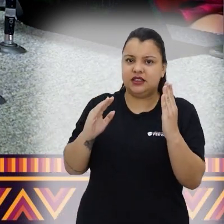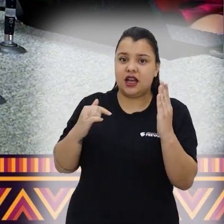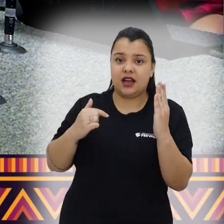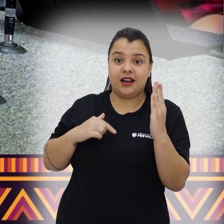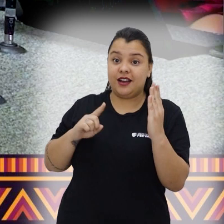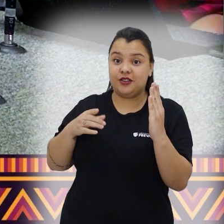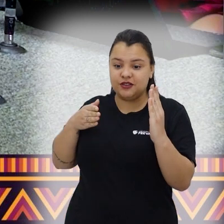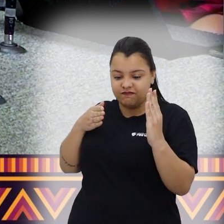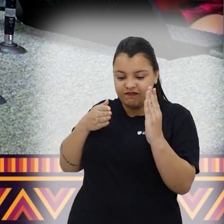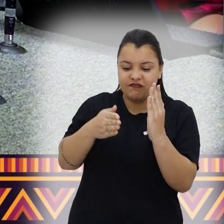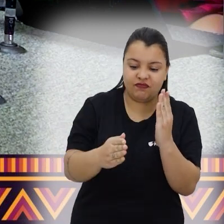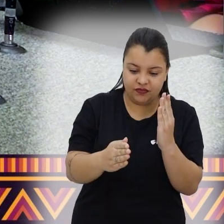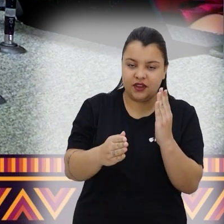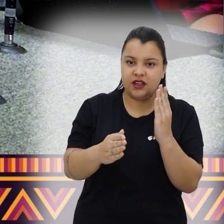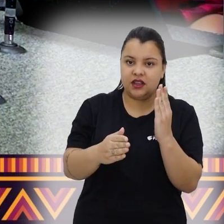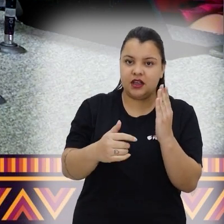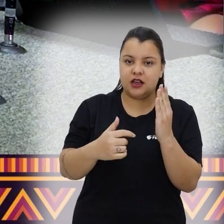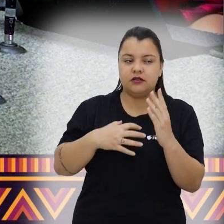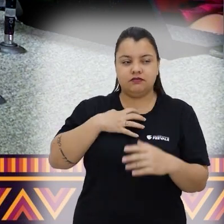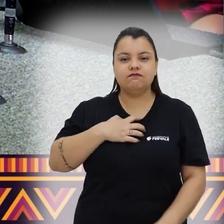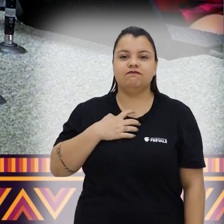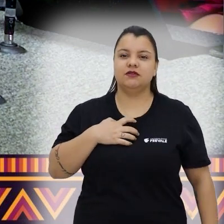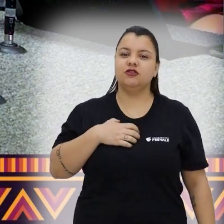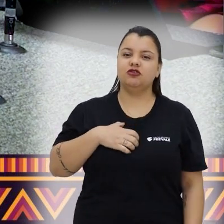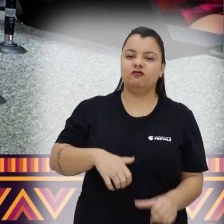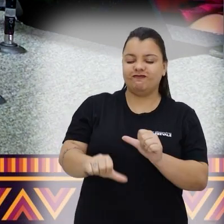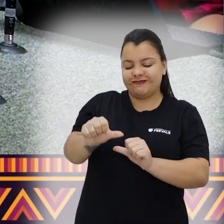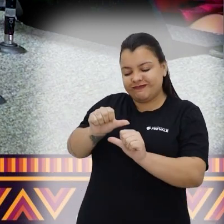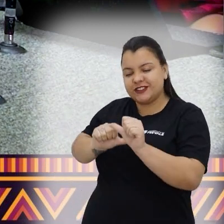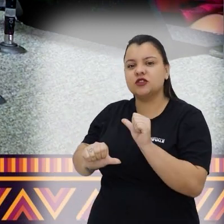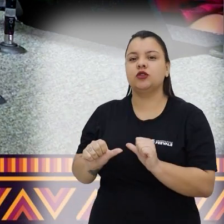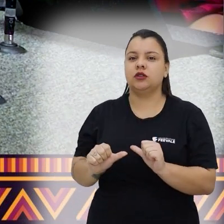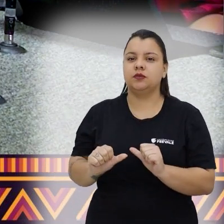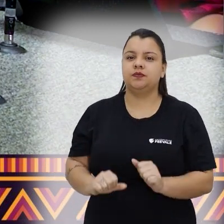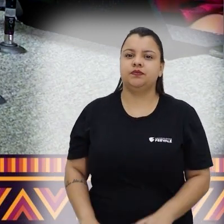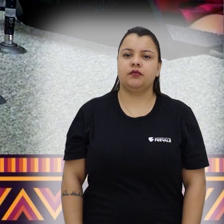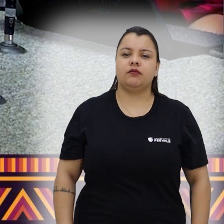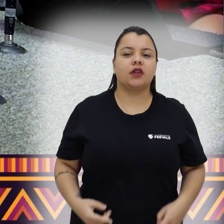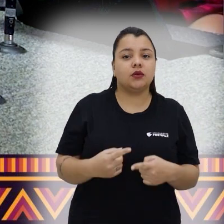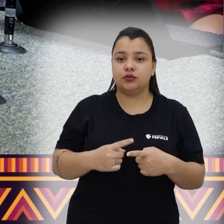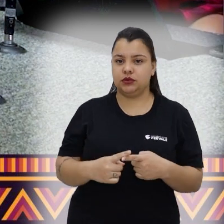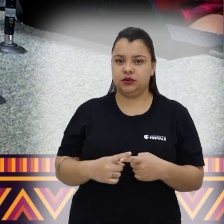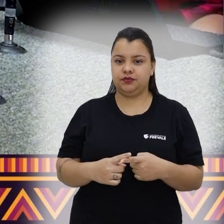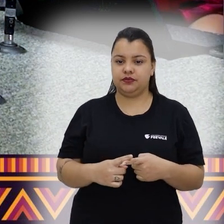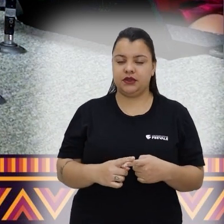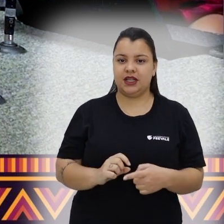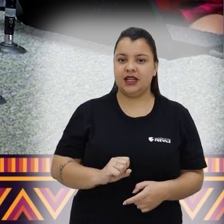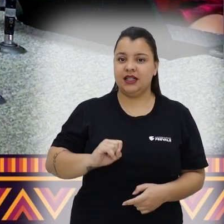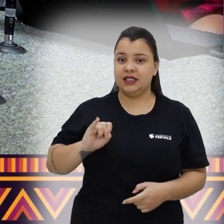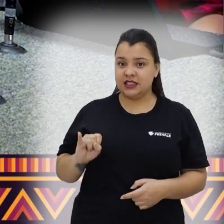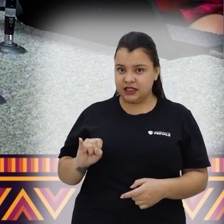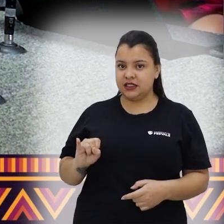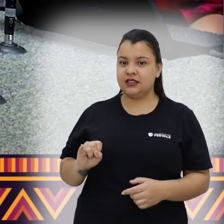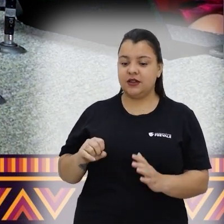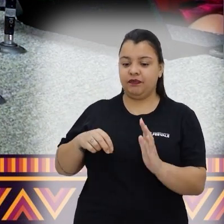atravessado ela serviu como um rito de passagem. Assim. Porque Se o contrário fosse verdadeiro, se